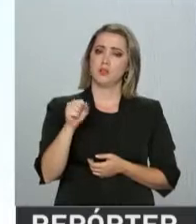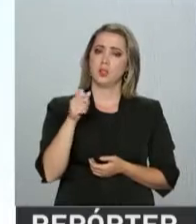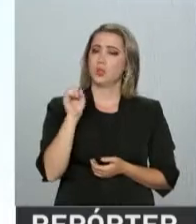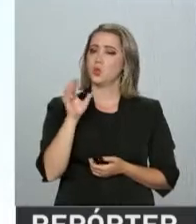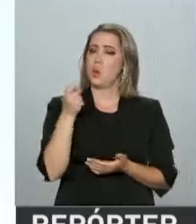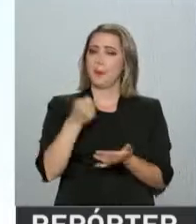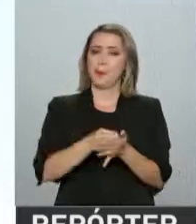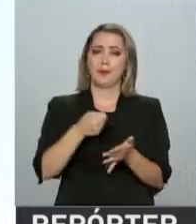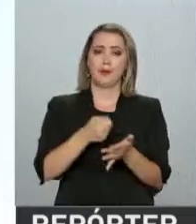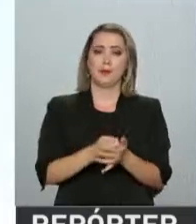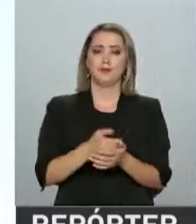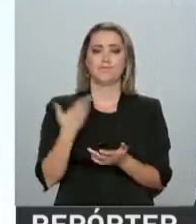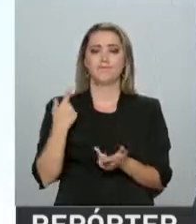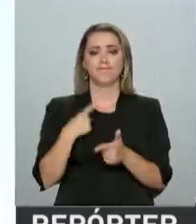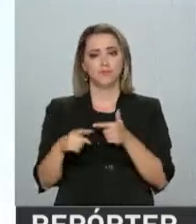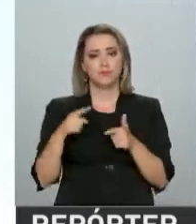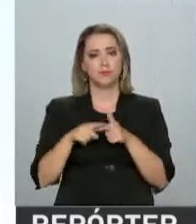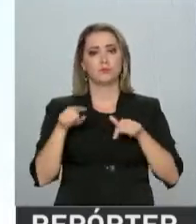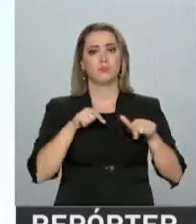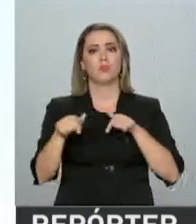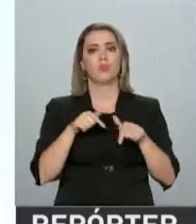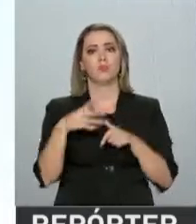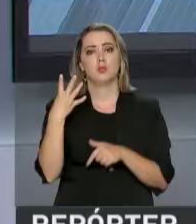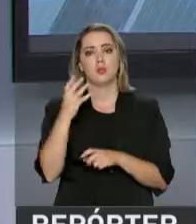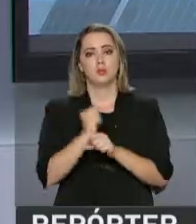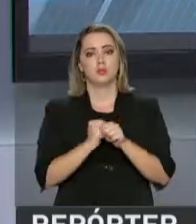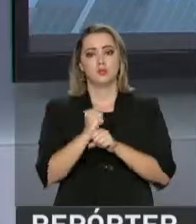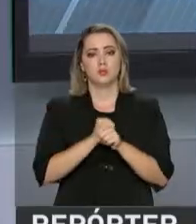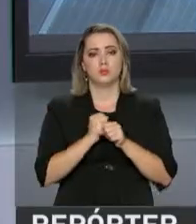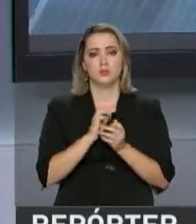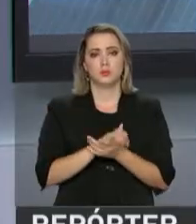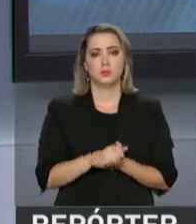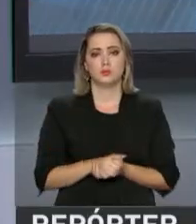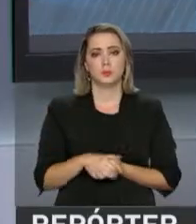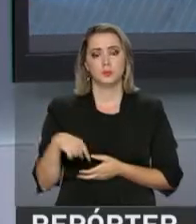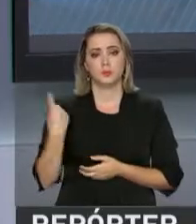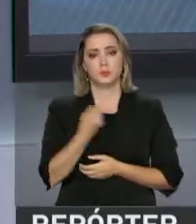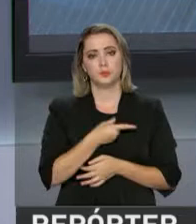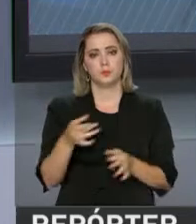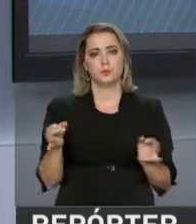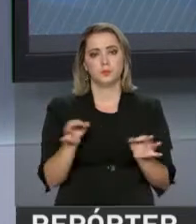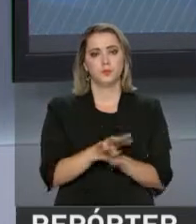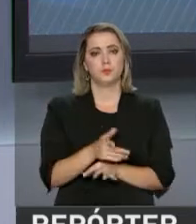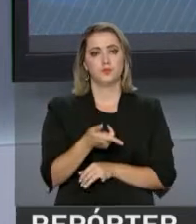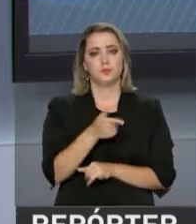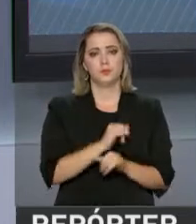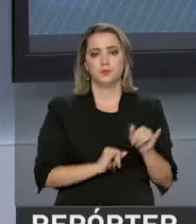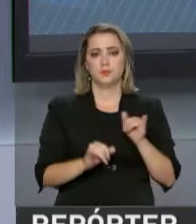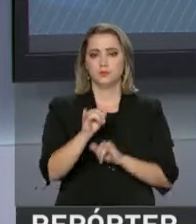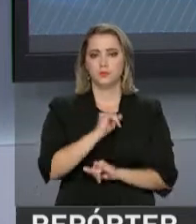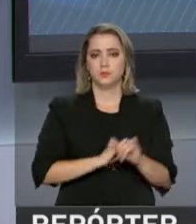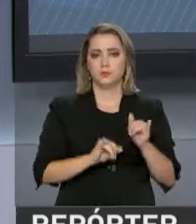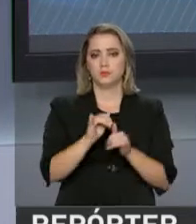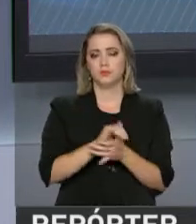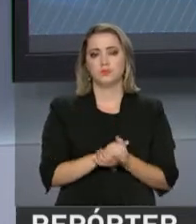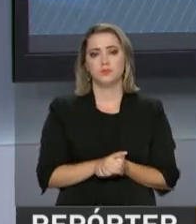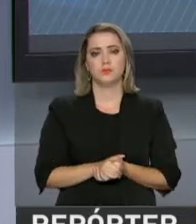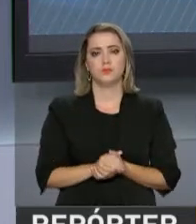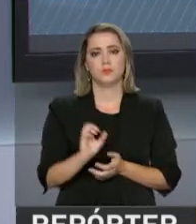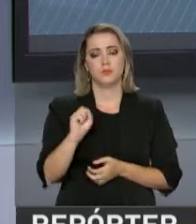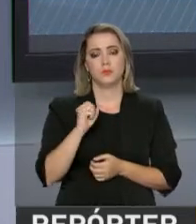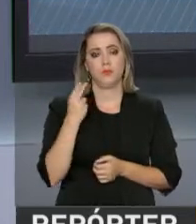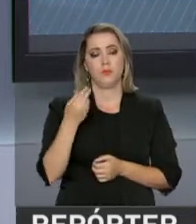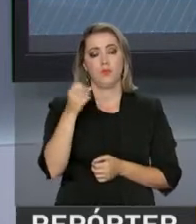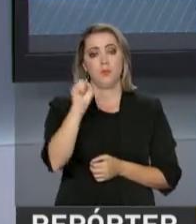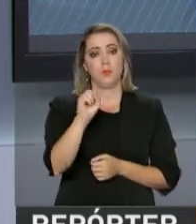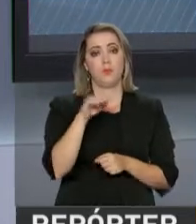com acidentes nos últimos quatro anos nós ficamos por aqui podemos voltar a qualquer momento com mais informações